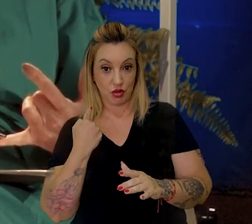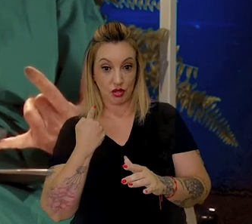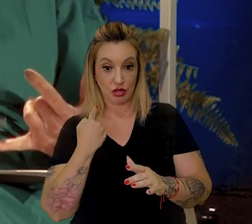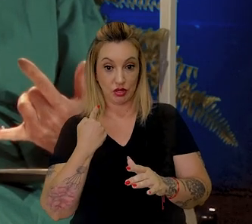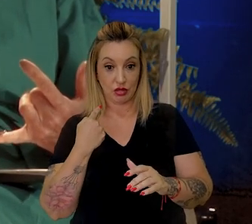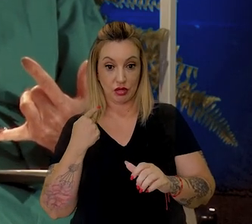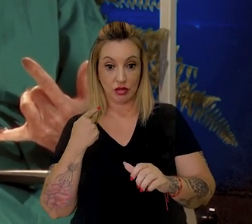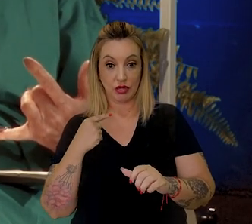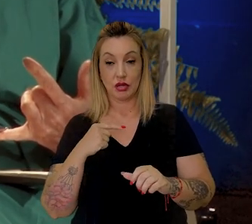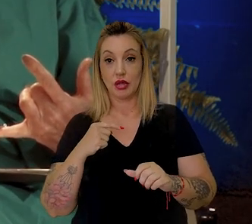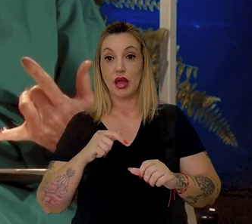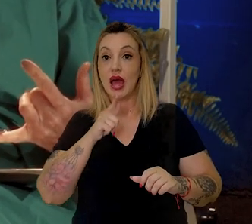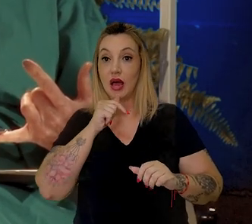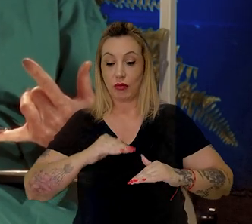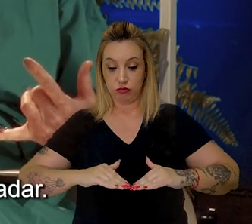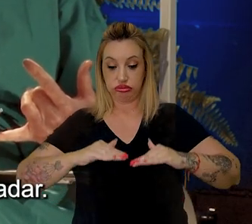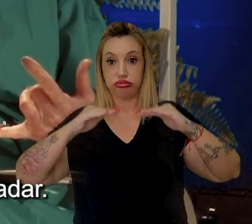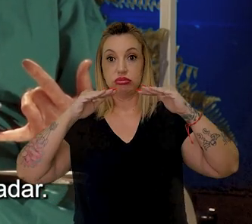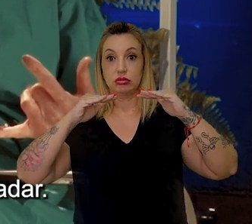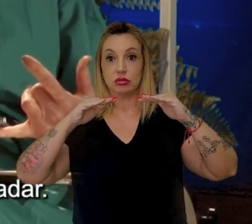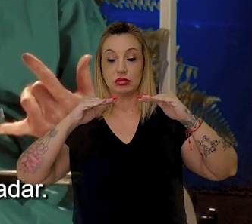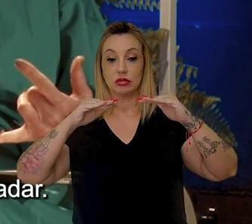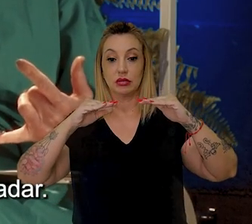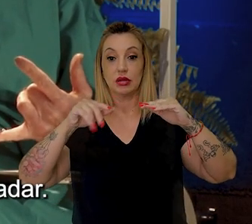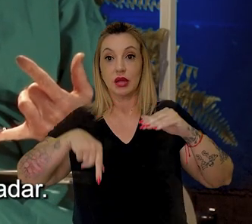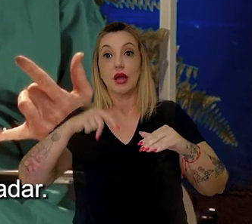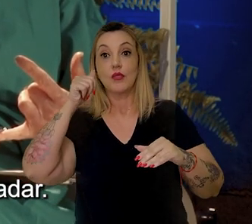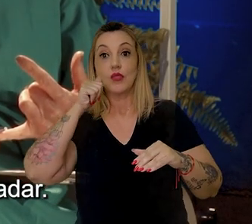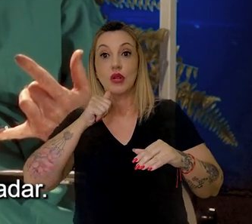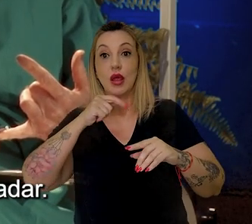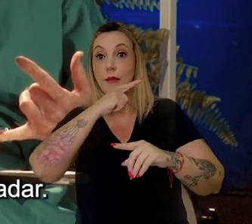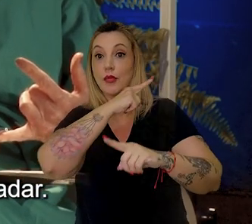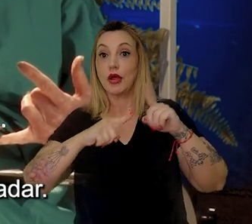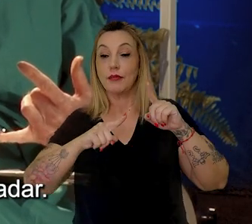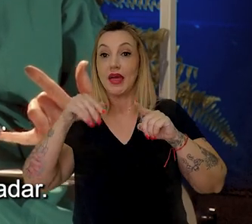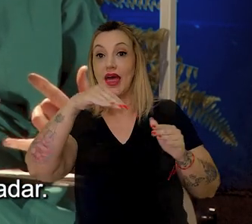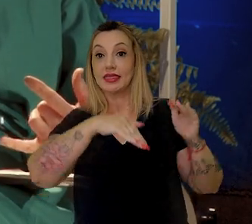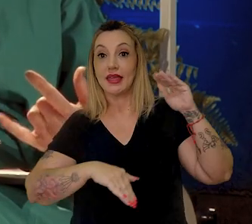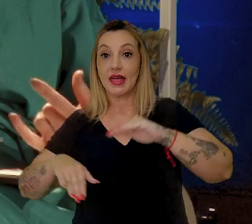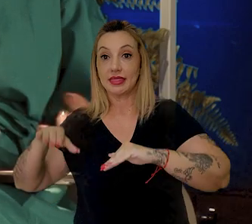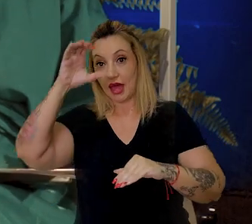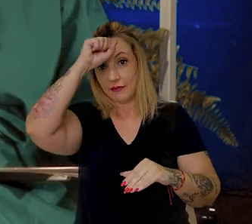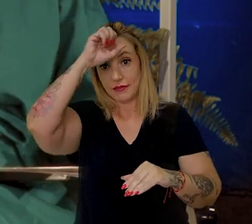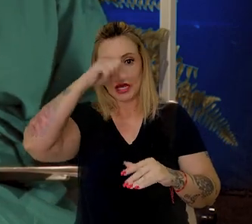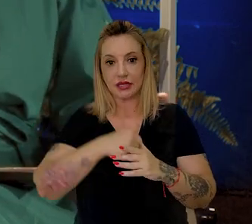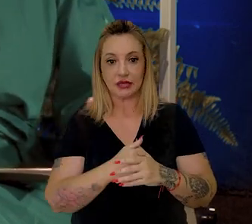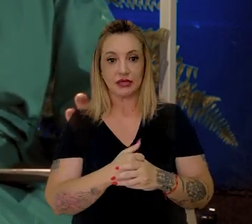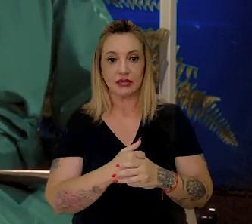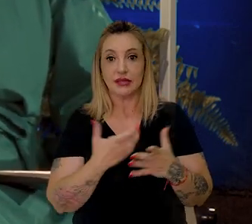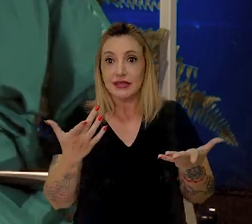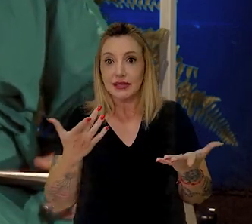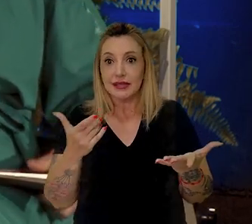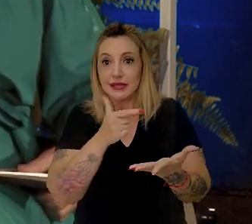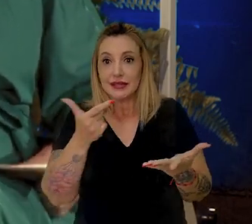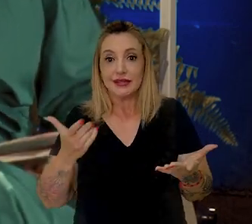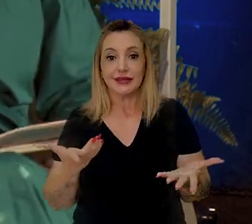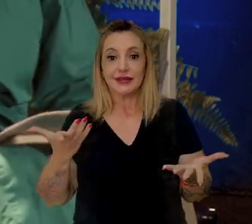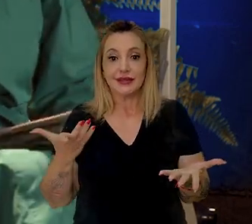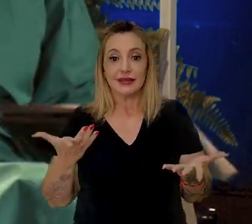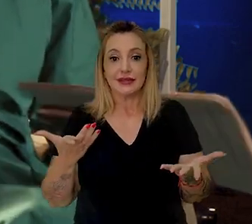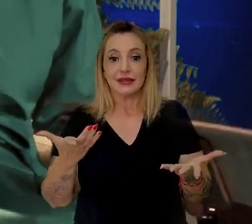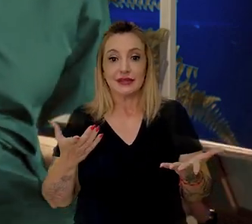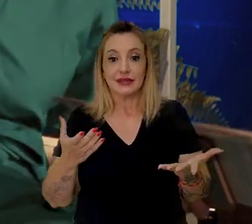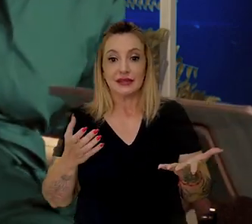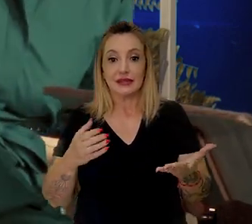inundações são as mulheres por quê Porque são proibidas e aprender a nadar isso existe ISO